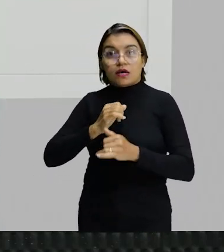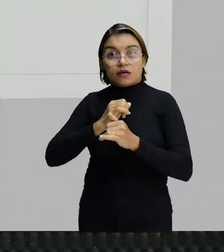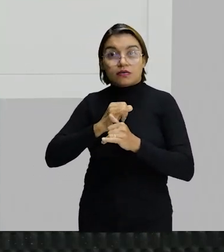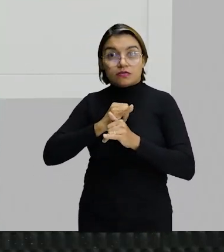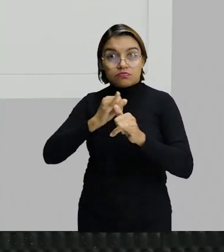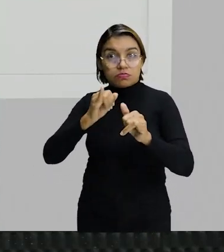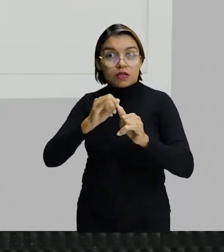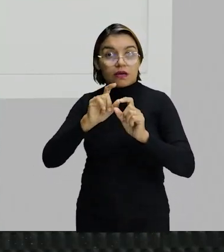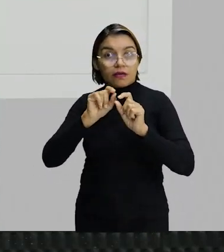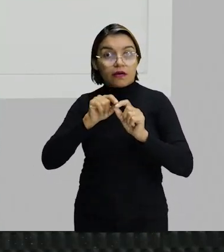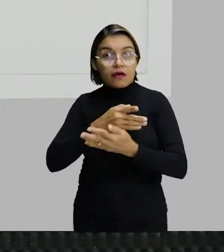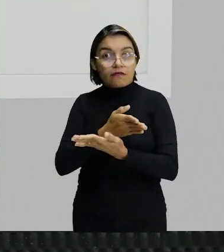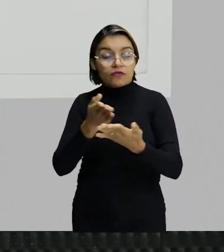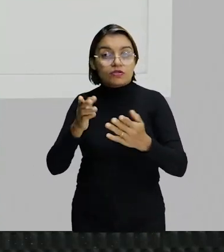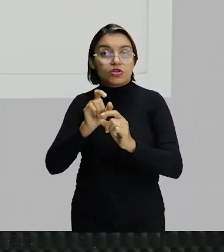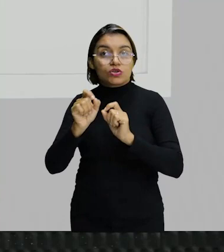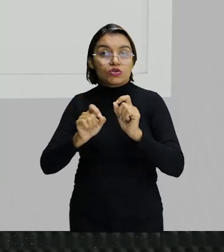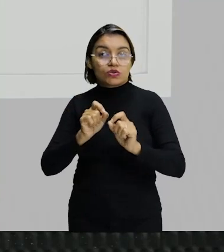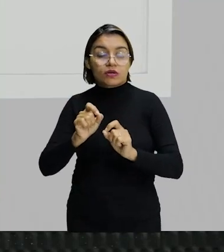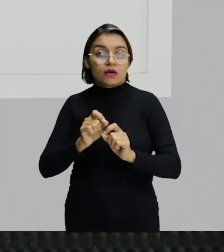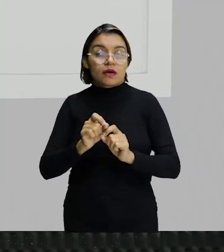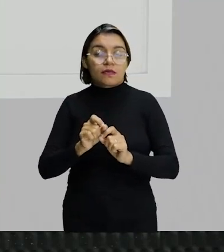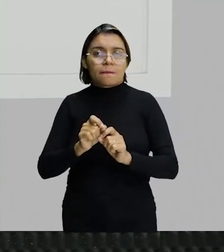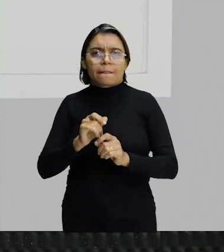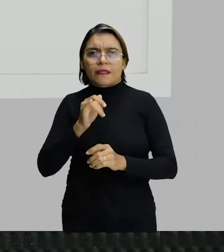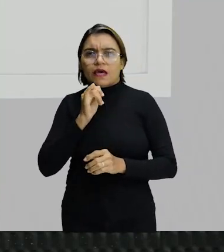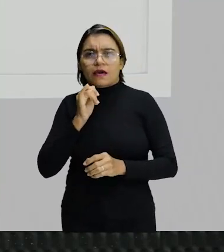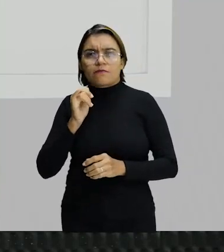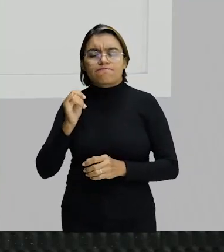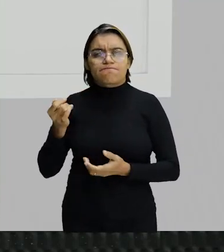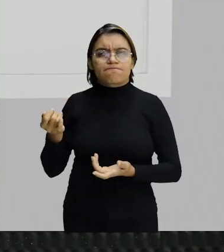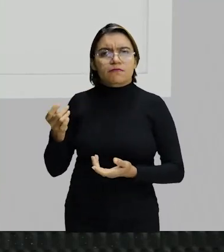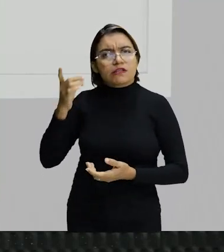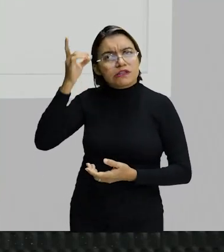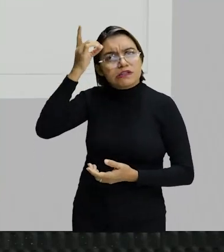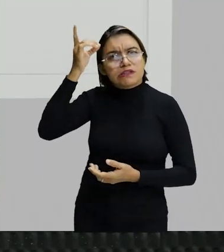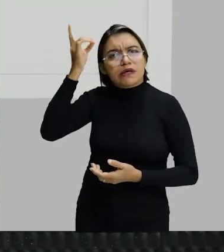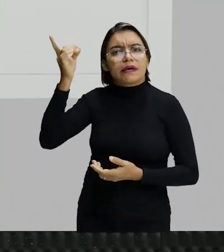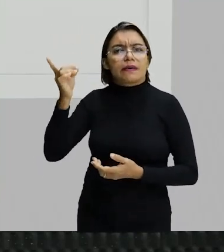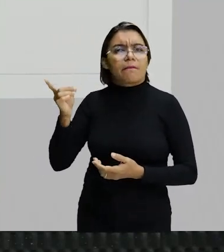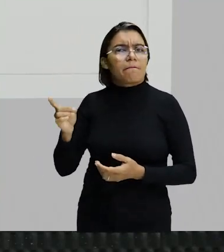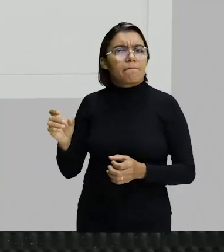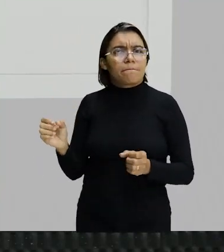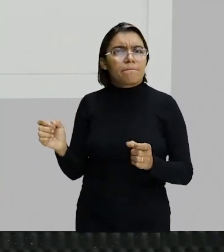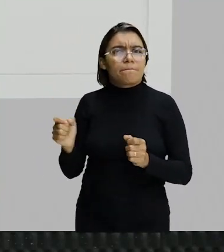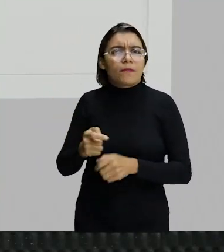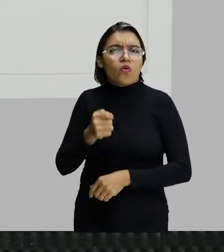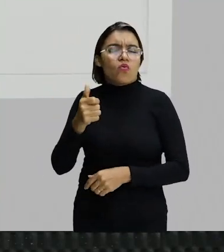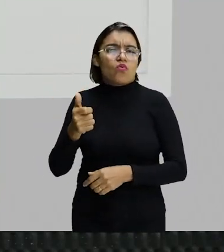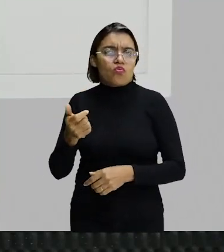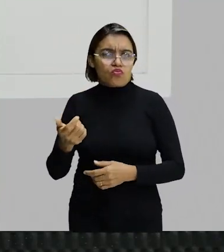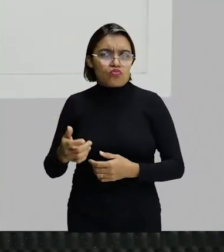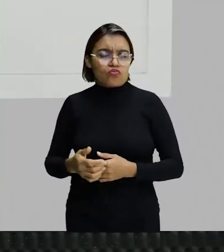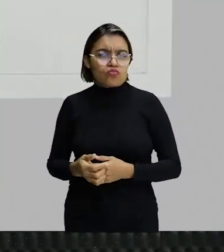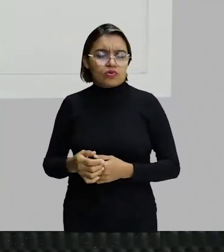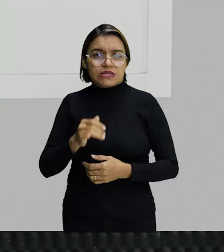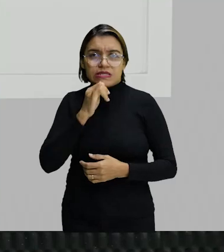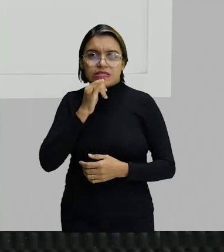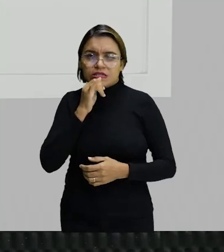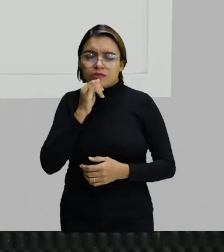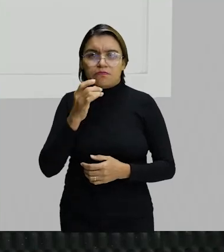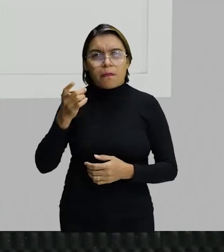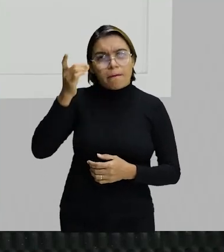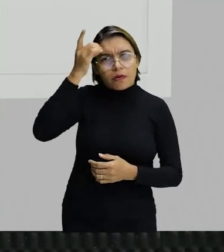silogismo dedutivo, ele tem pouco poder criativo. Ele tem pouco poder de criação. Tá? O silogismo indutivo